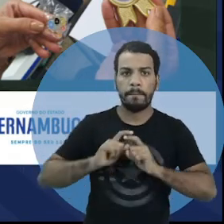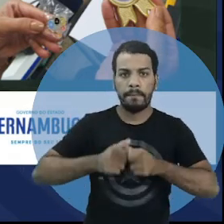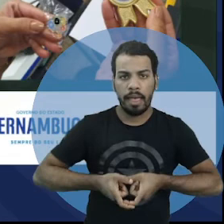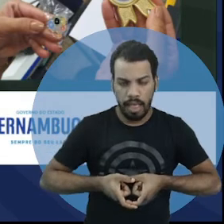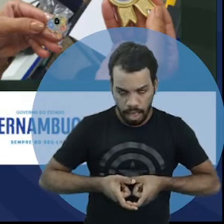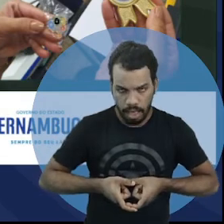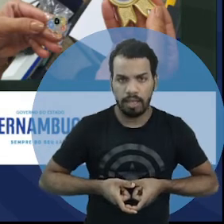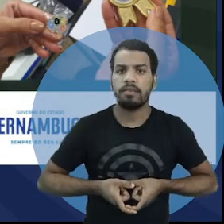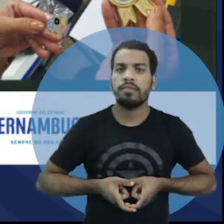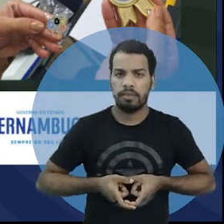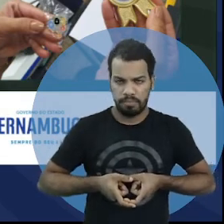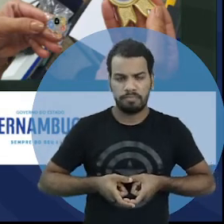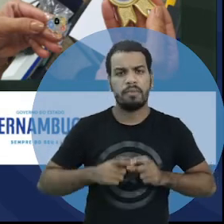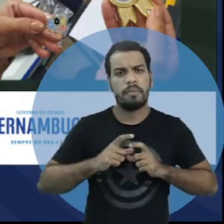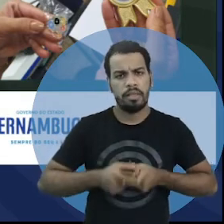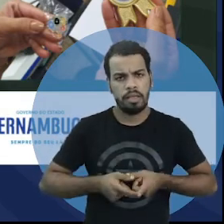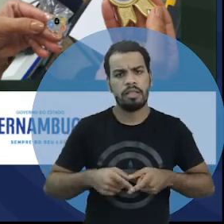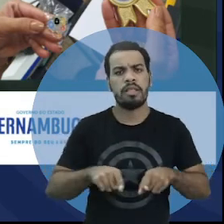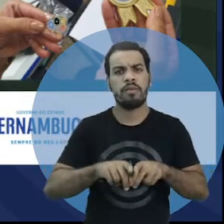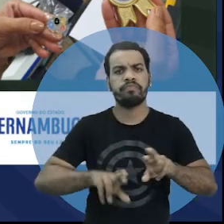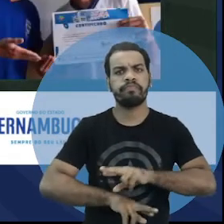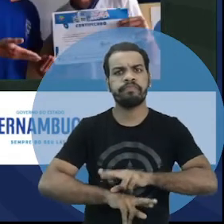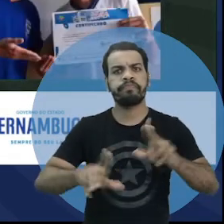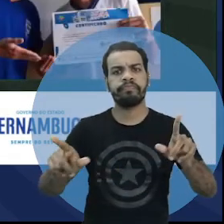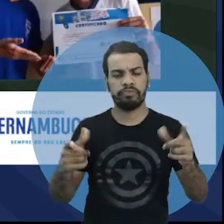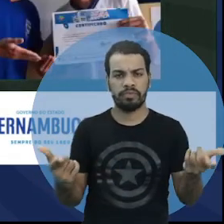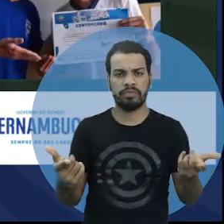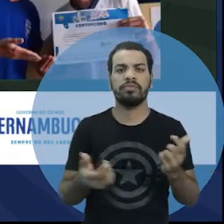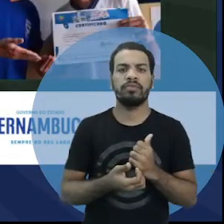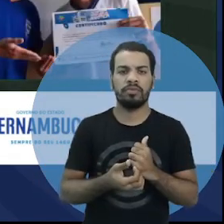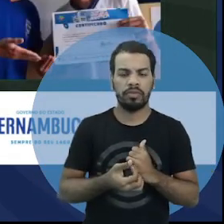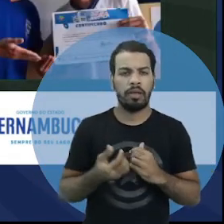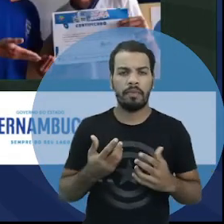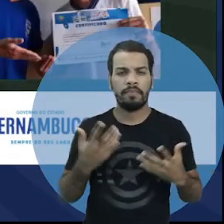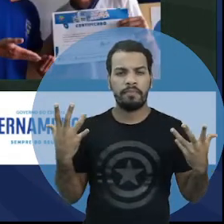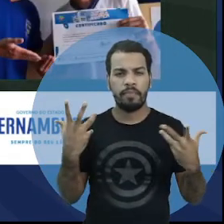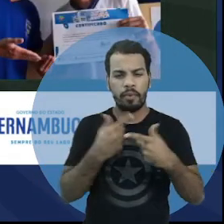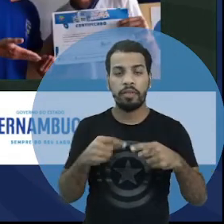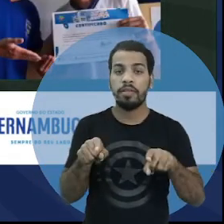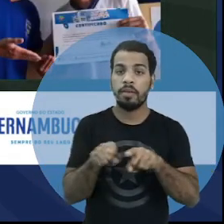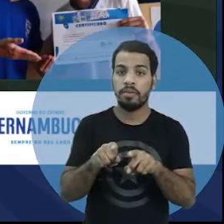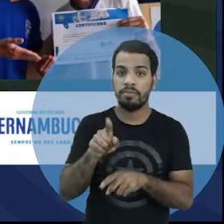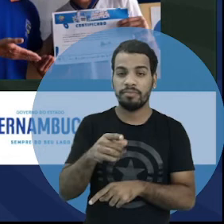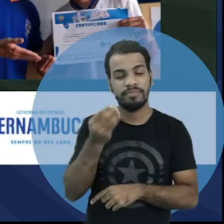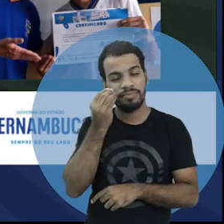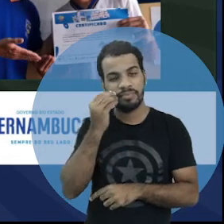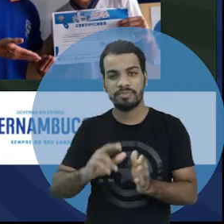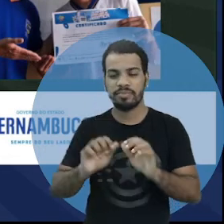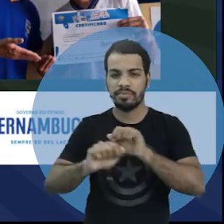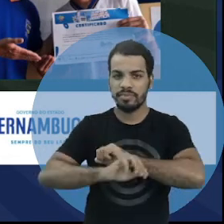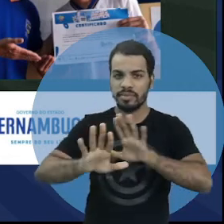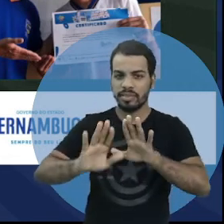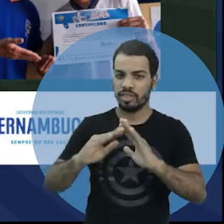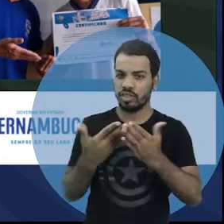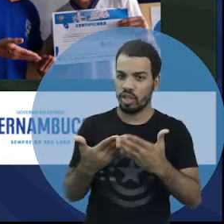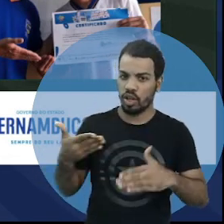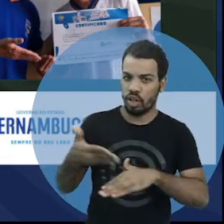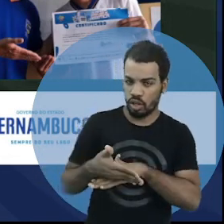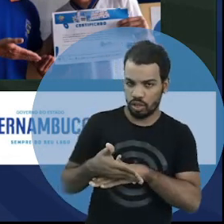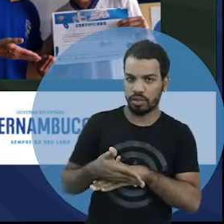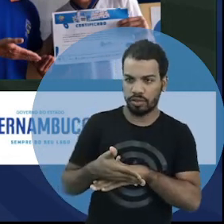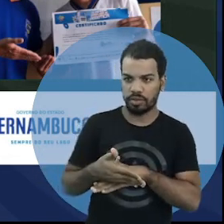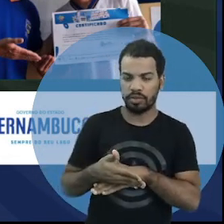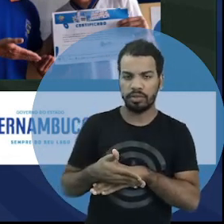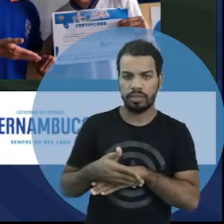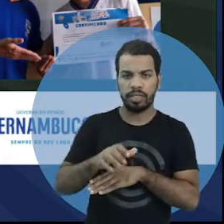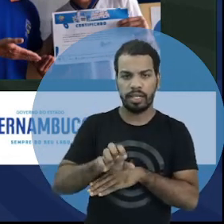ano teve um diferencial aí que foi uns broches bastante bonitos. E aqui estão as evidências da nossa escola, que seria a